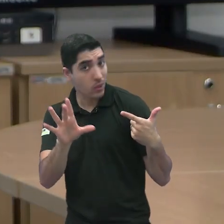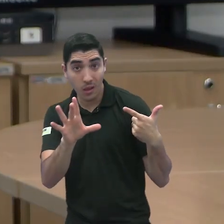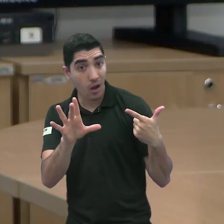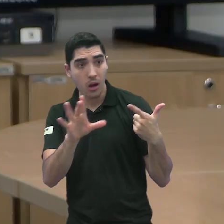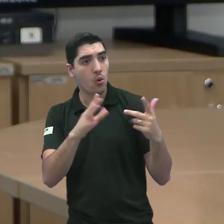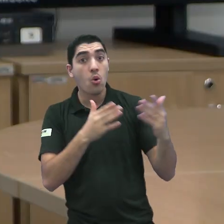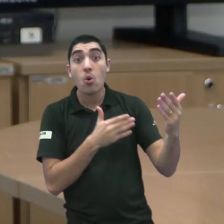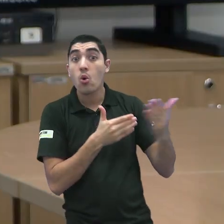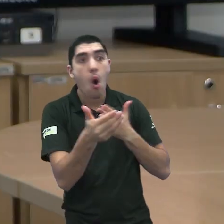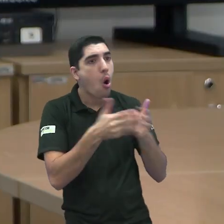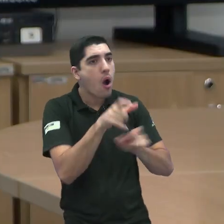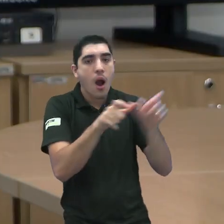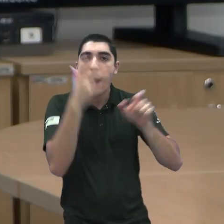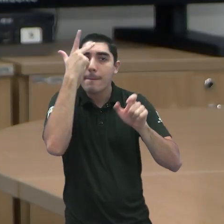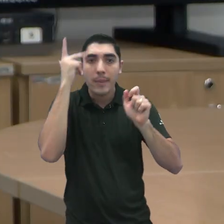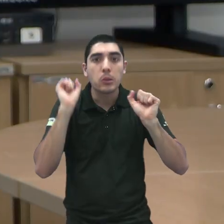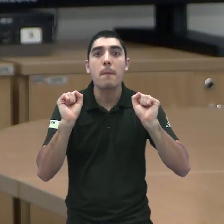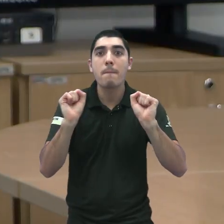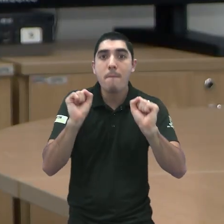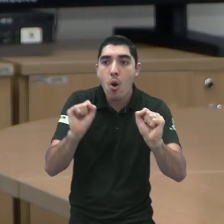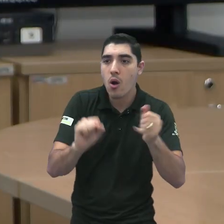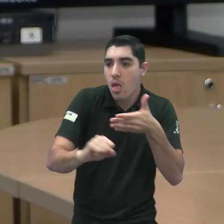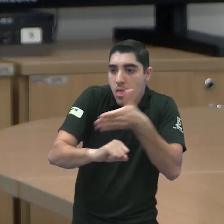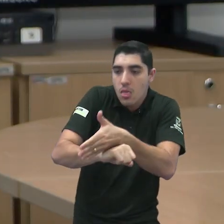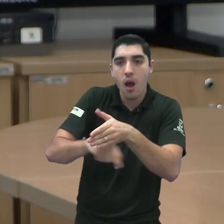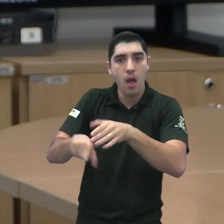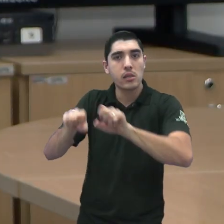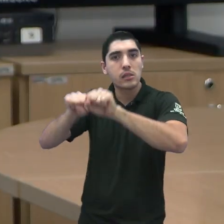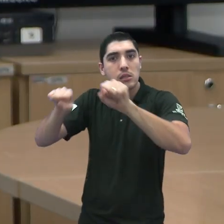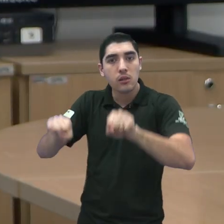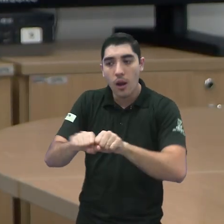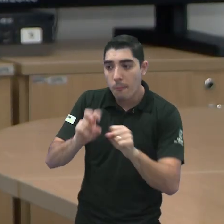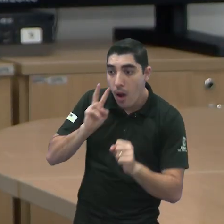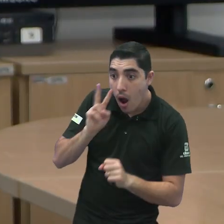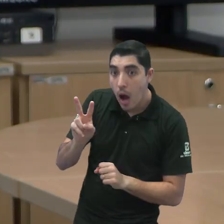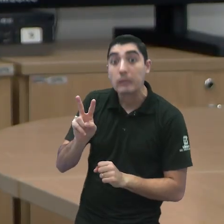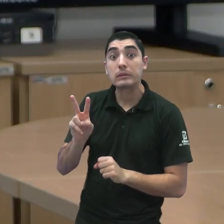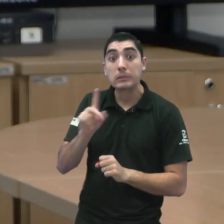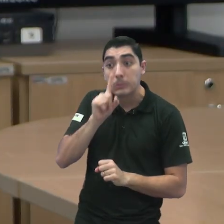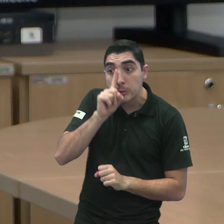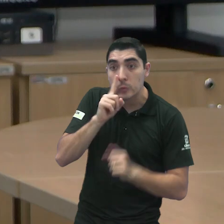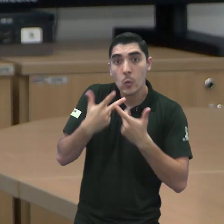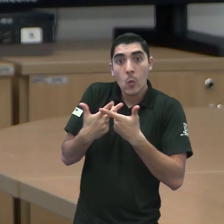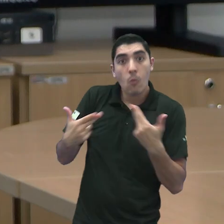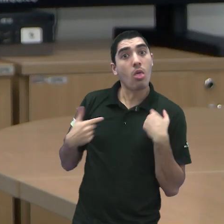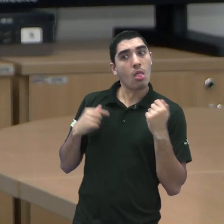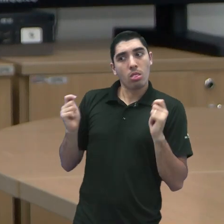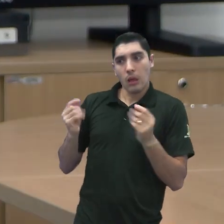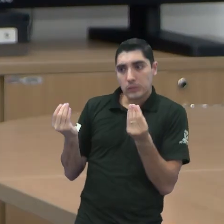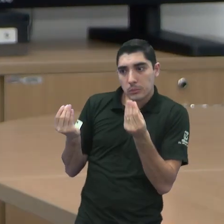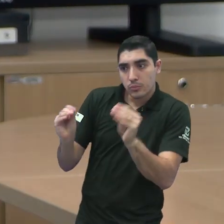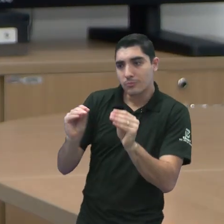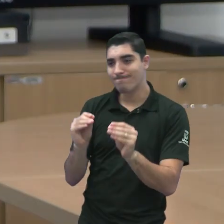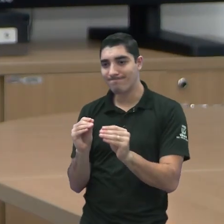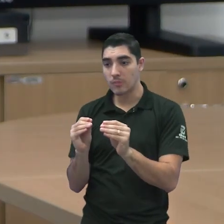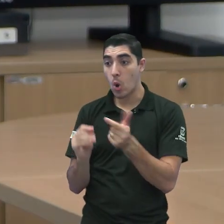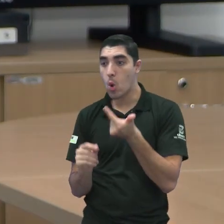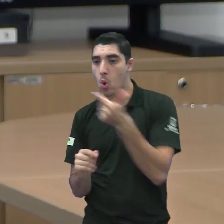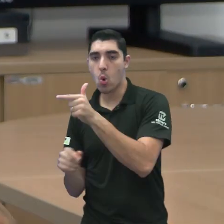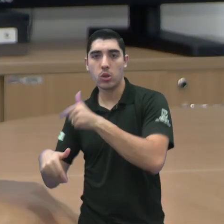qualquer pessoa conseguiria acessar esse aplicativo, né, esse serviço, e conseguir otimizar a sua rota. Quando a